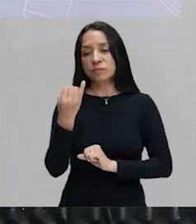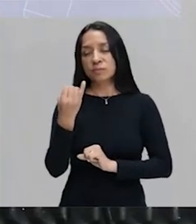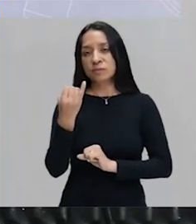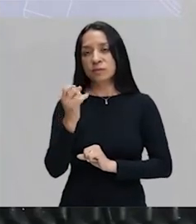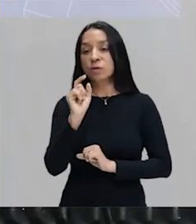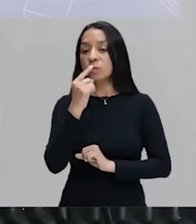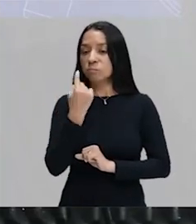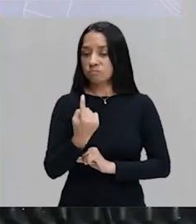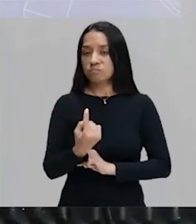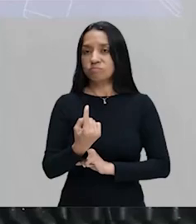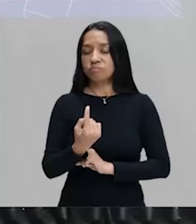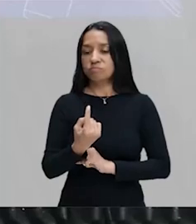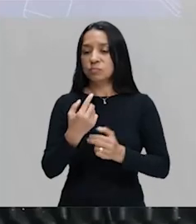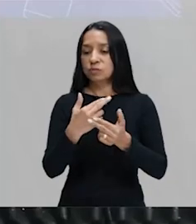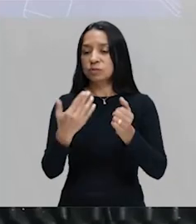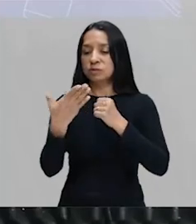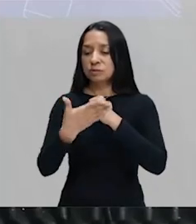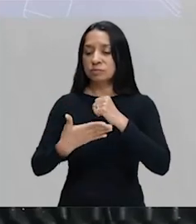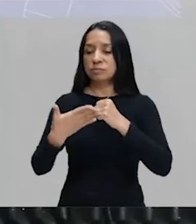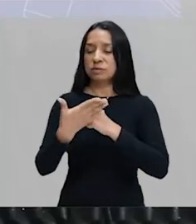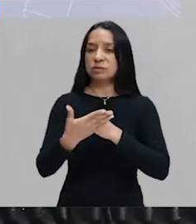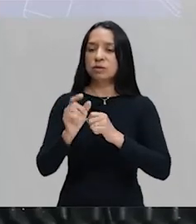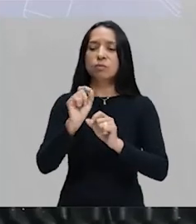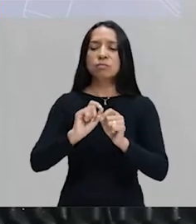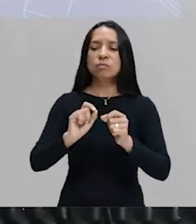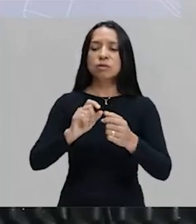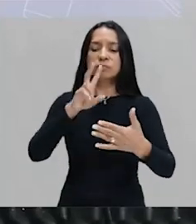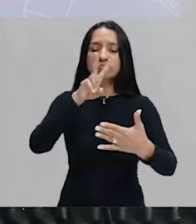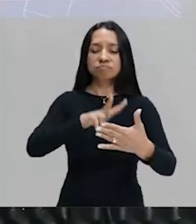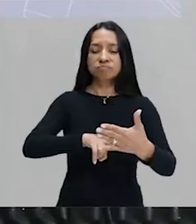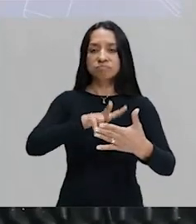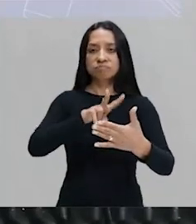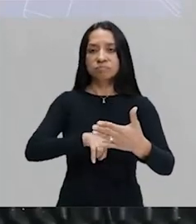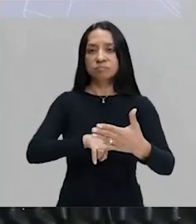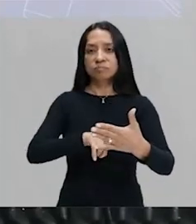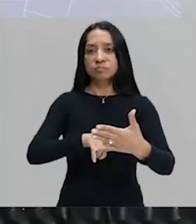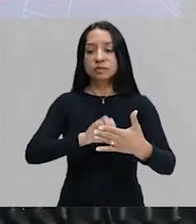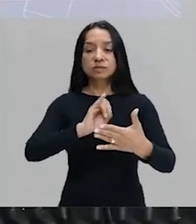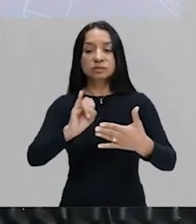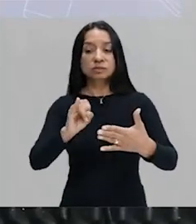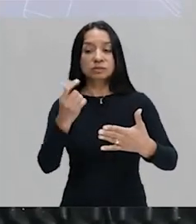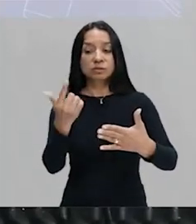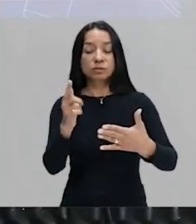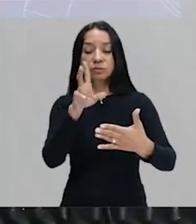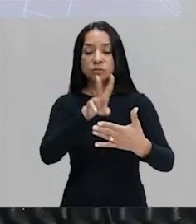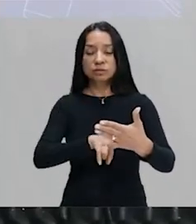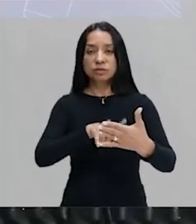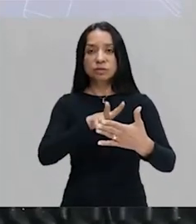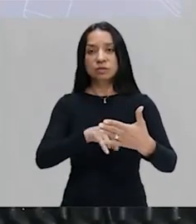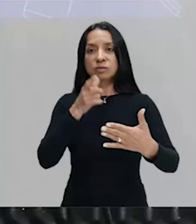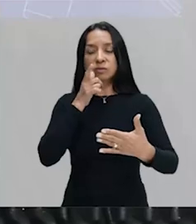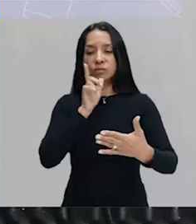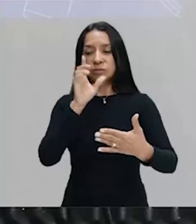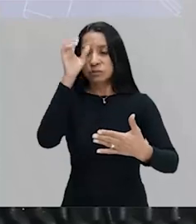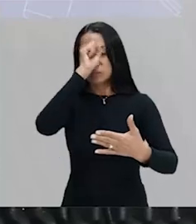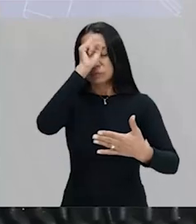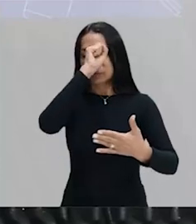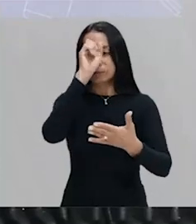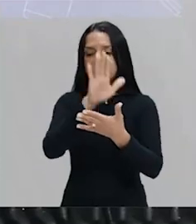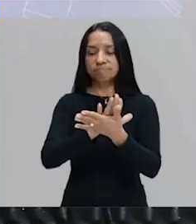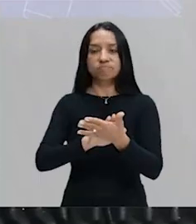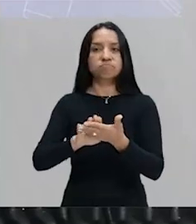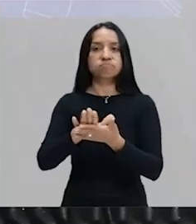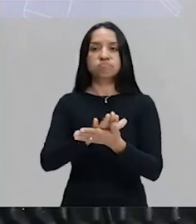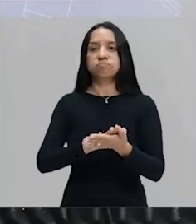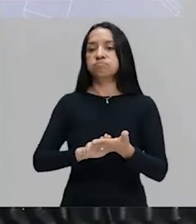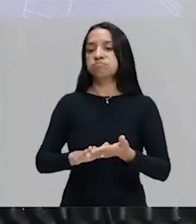coisinha muito básica: leitura. Se eu não tiver leitura, eu não consigo aprender